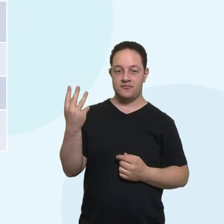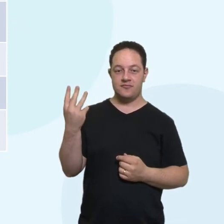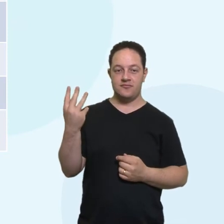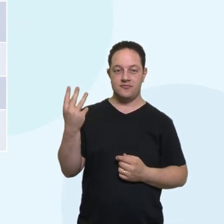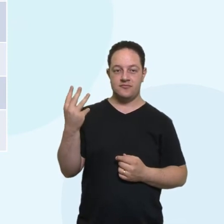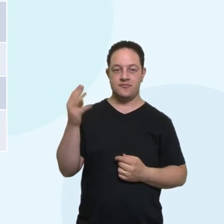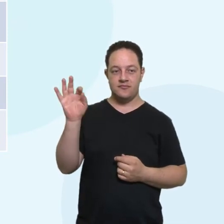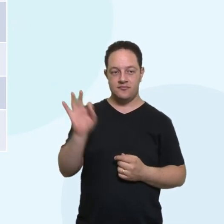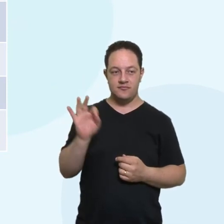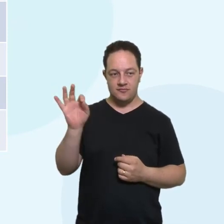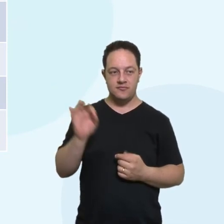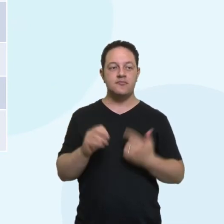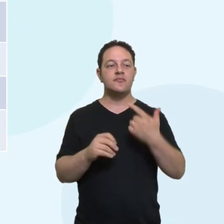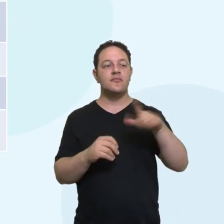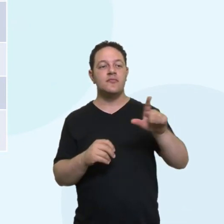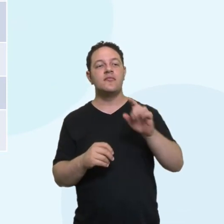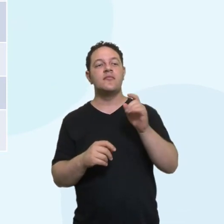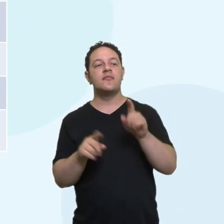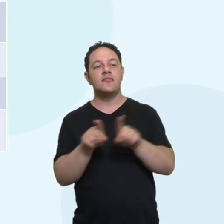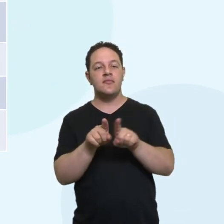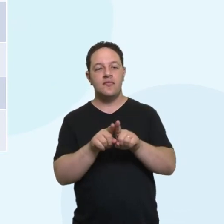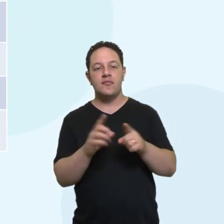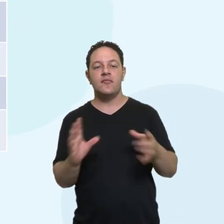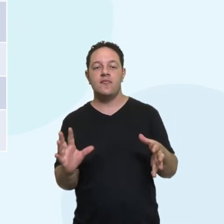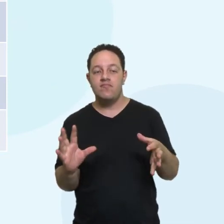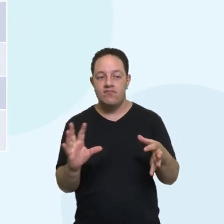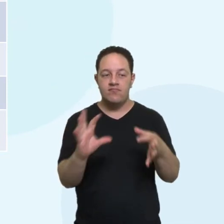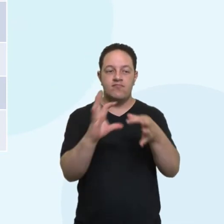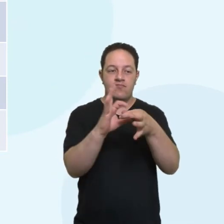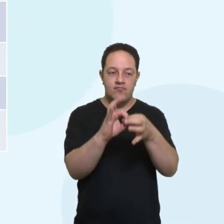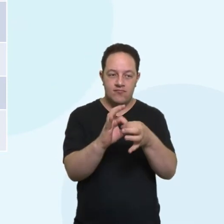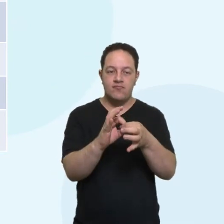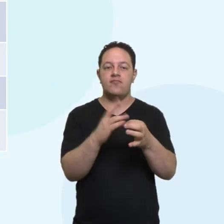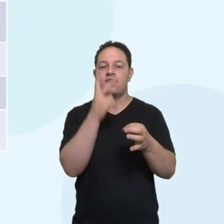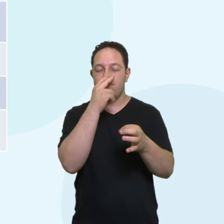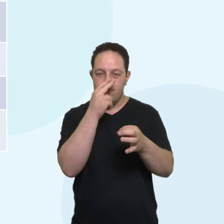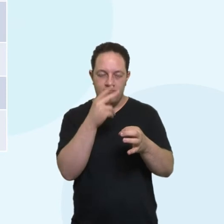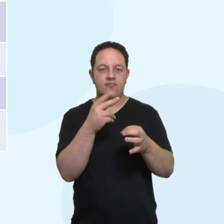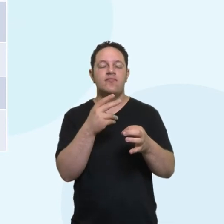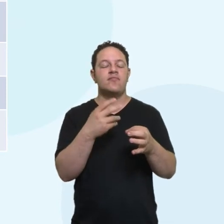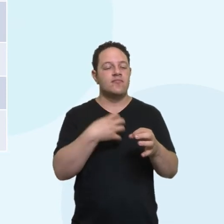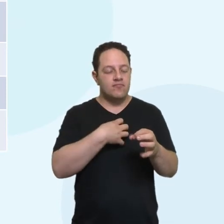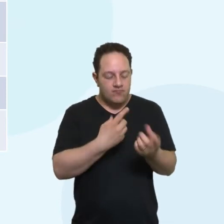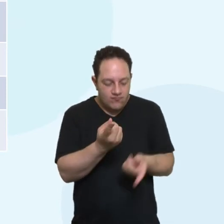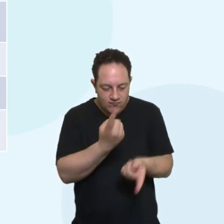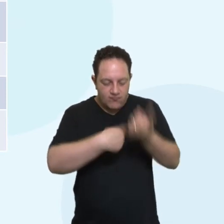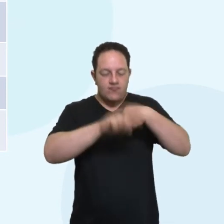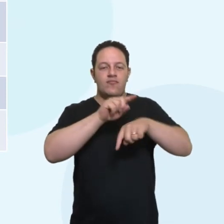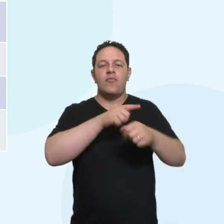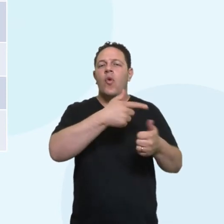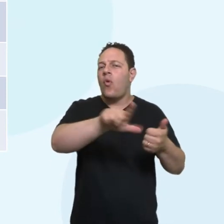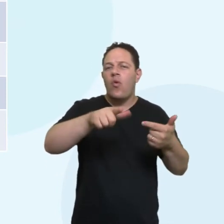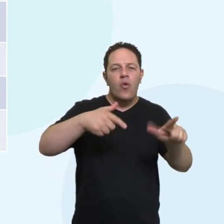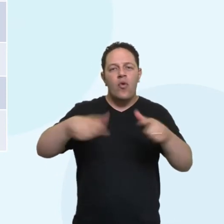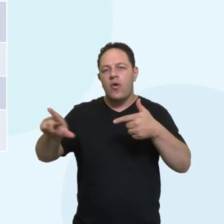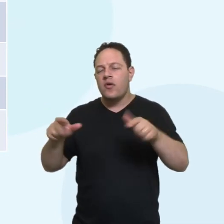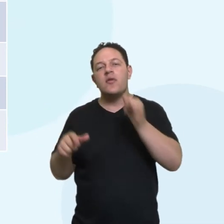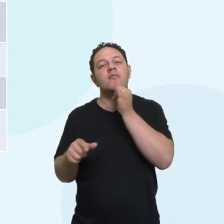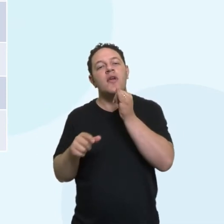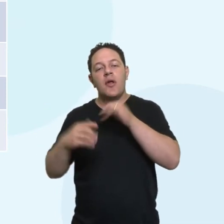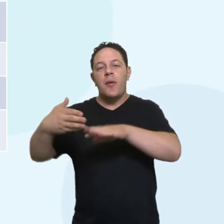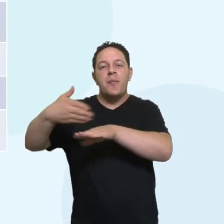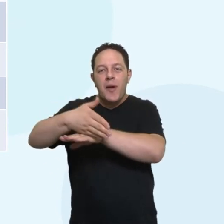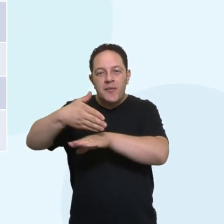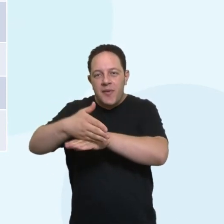e a integração e conexão do desenvolvimento sócio-emocional com outras instâncias como o conselho